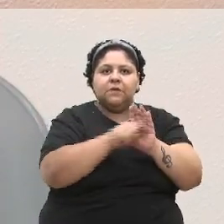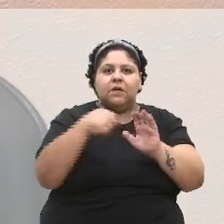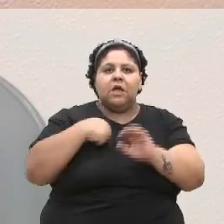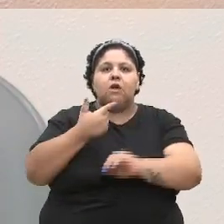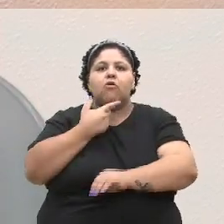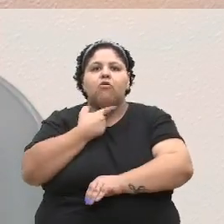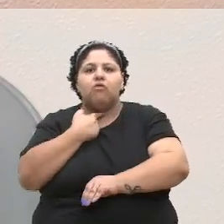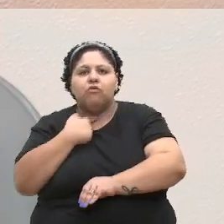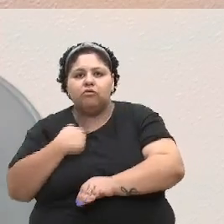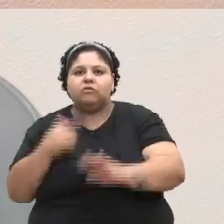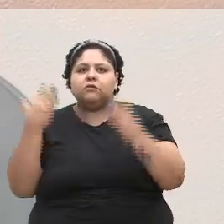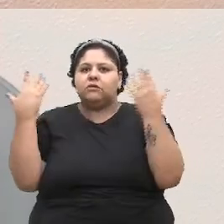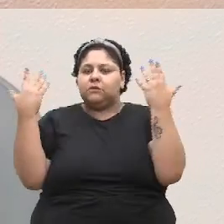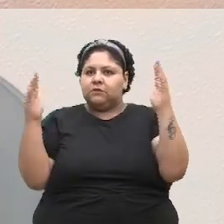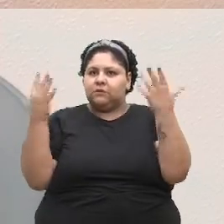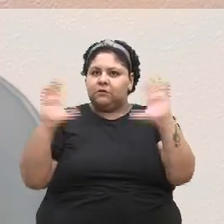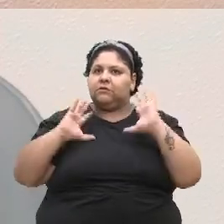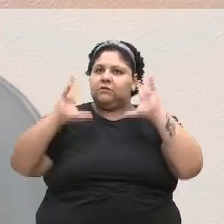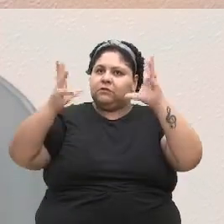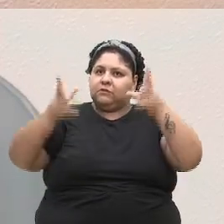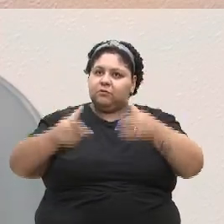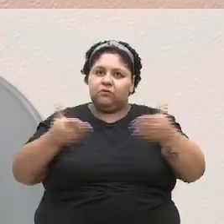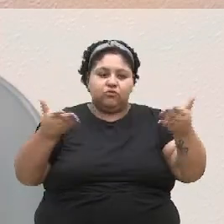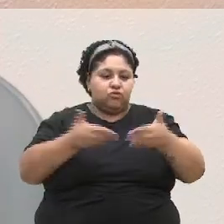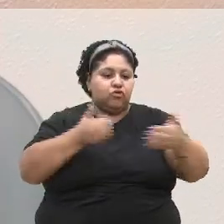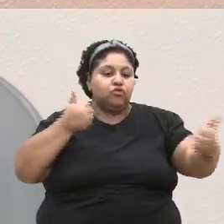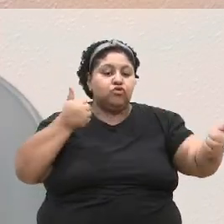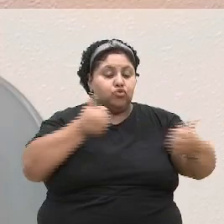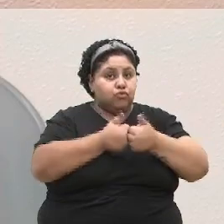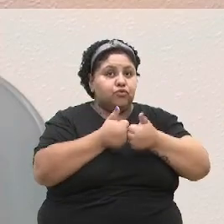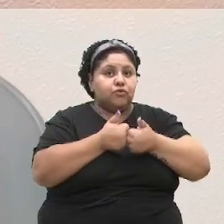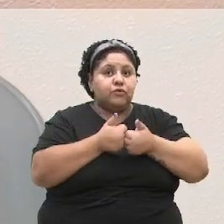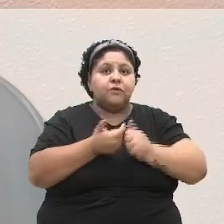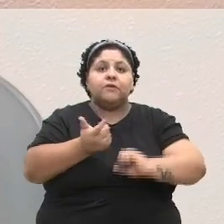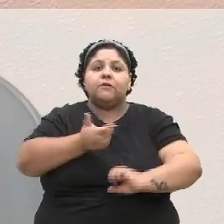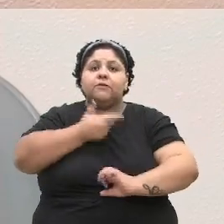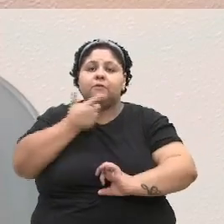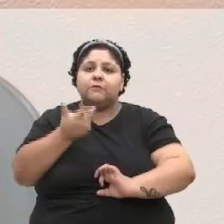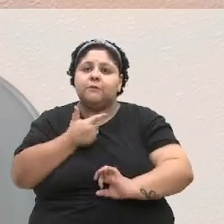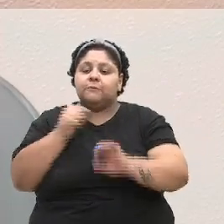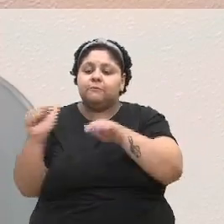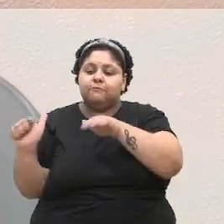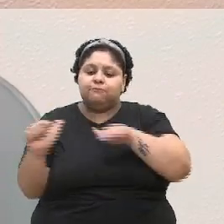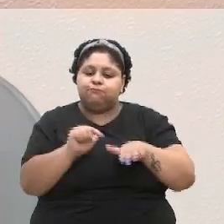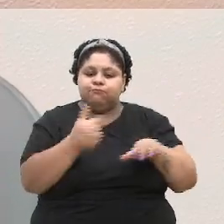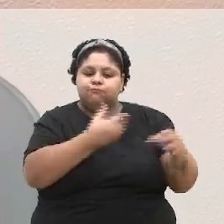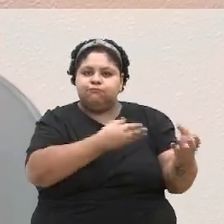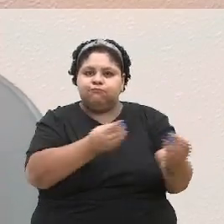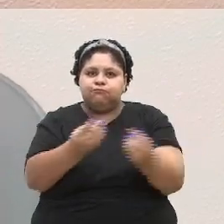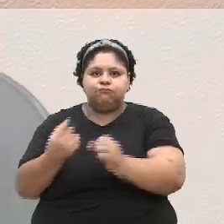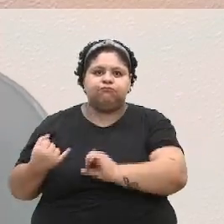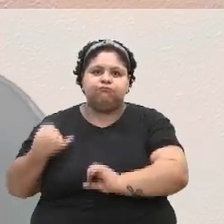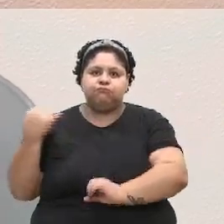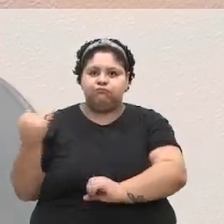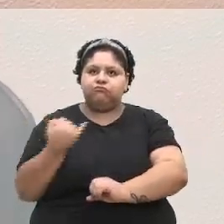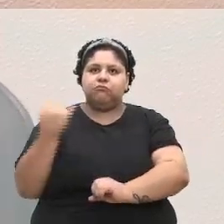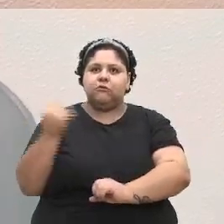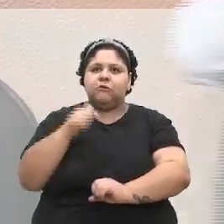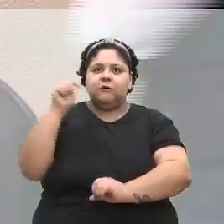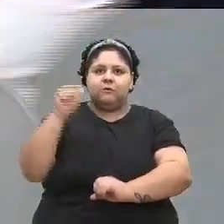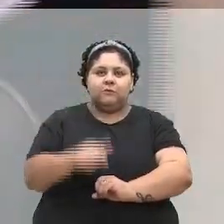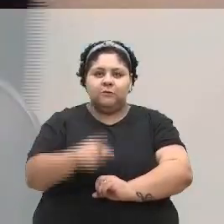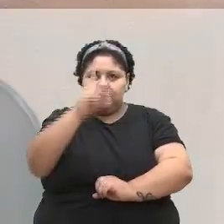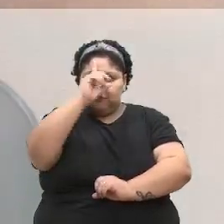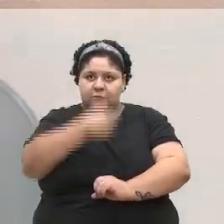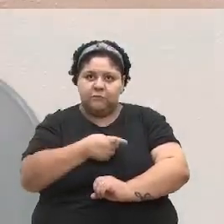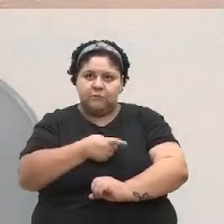de parabenizar aqui a todos que estão hoje junto conosco aqui e dizer que é uma semana muito importante para o nosso